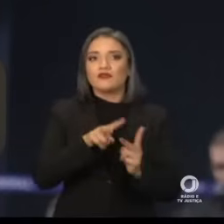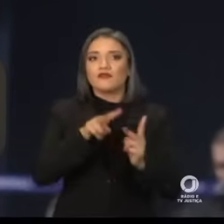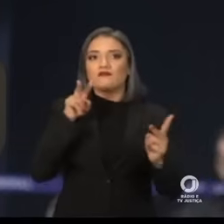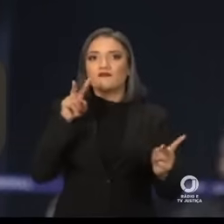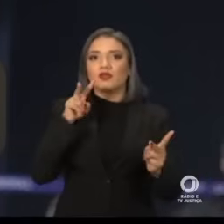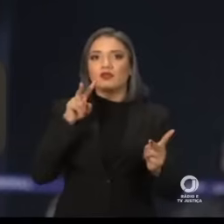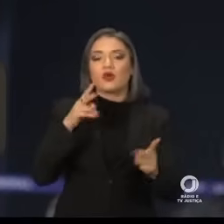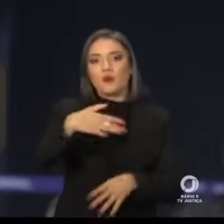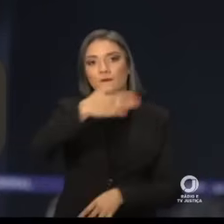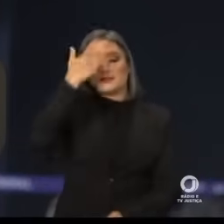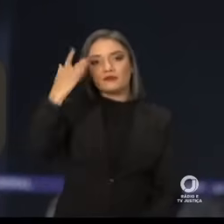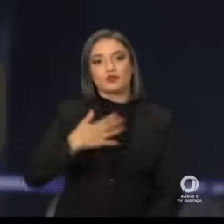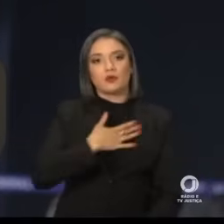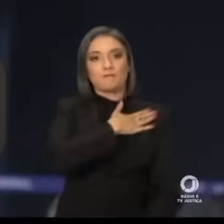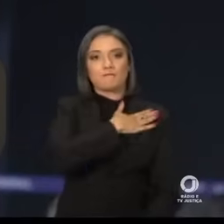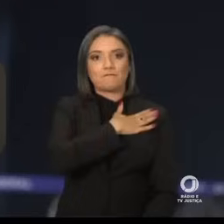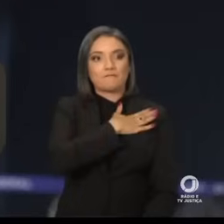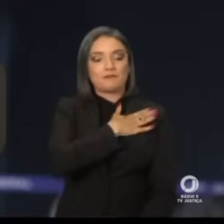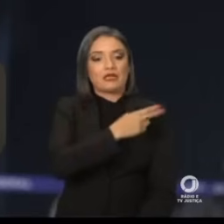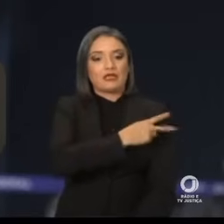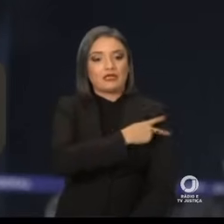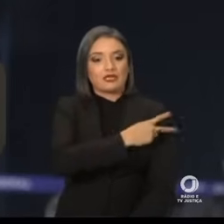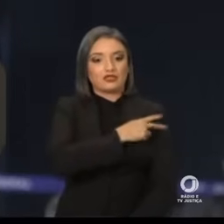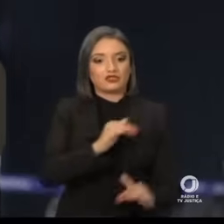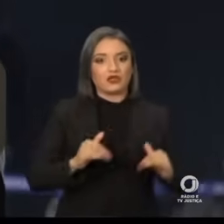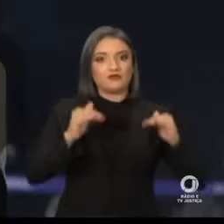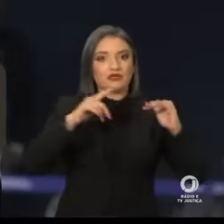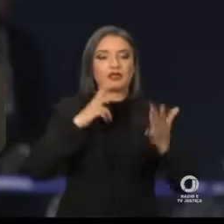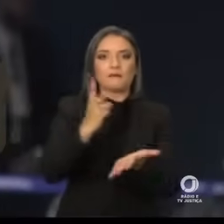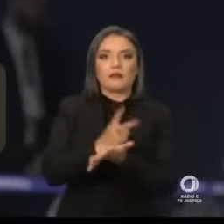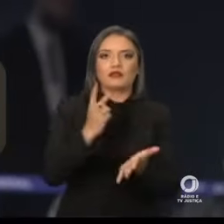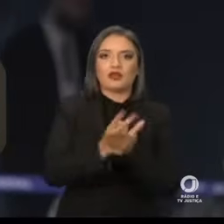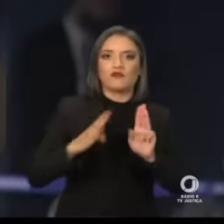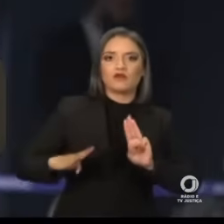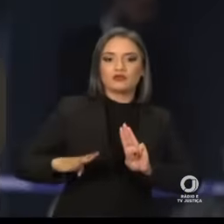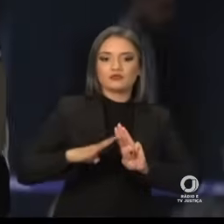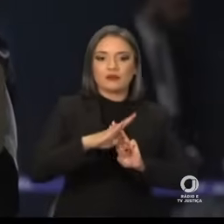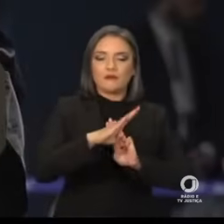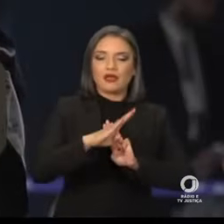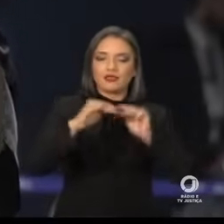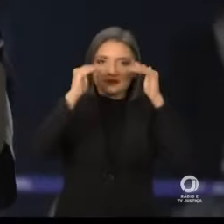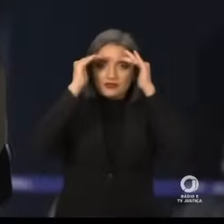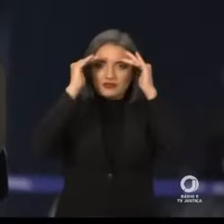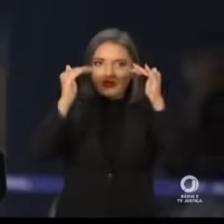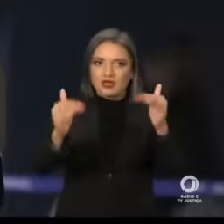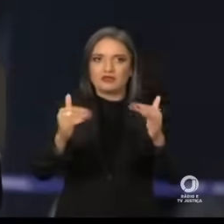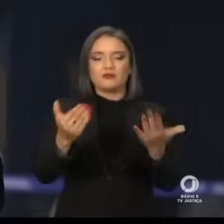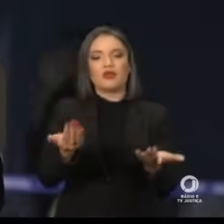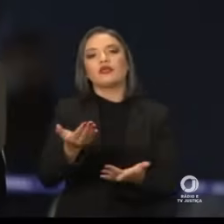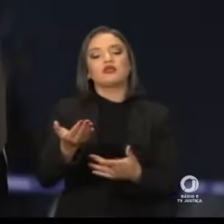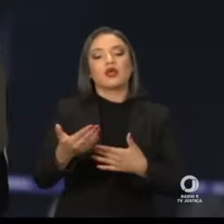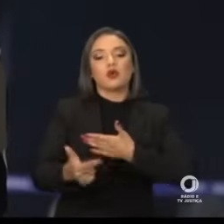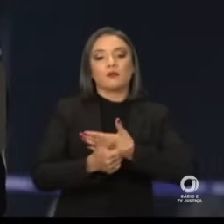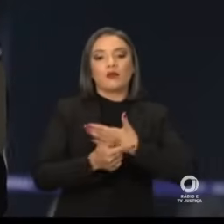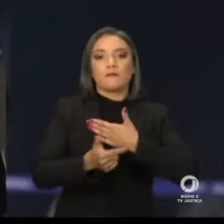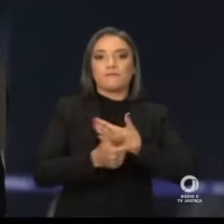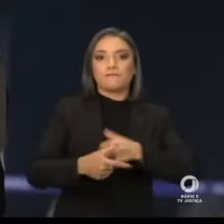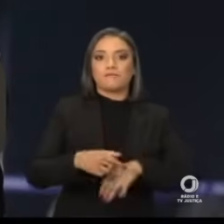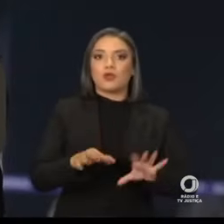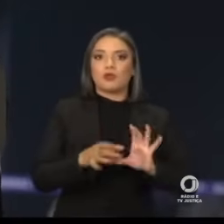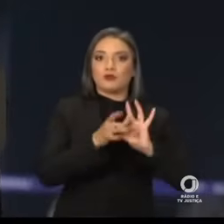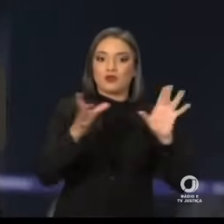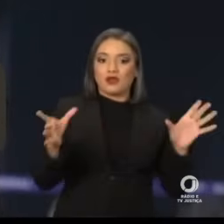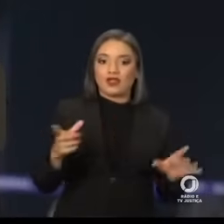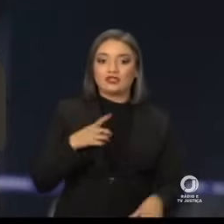de alta patente que mantiveram, enfim, as Forças Armadas fiéis à vocação democrática. O golpe tentado não se